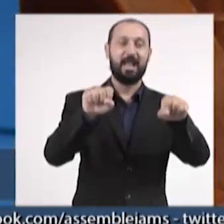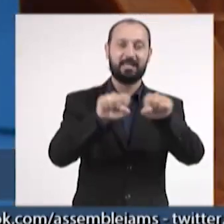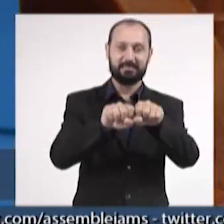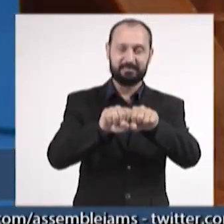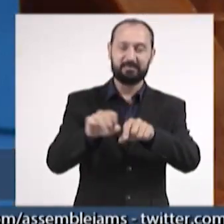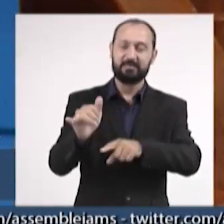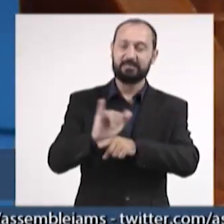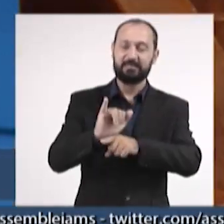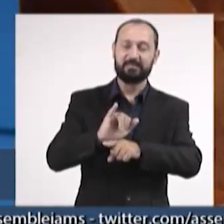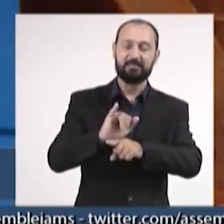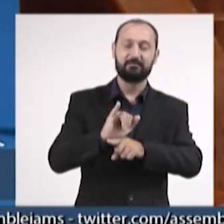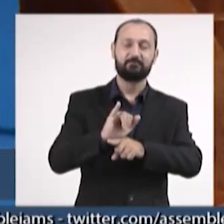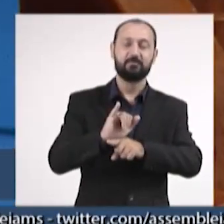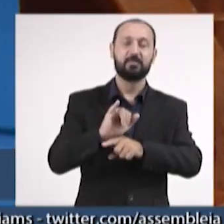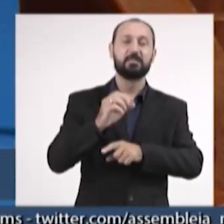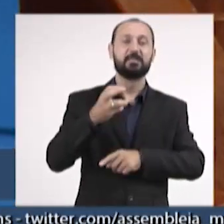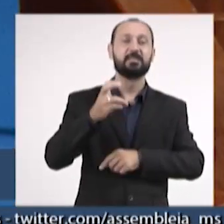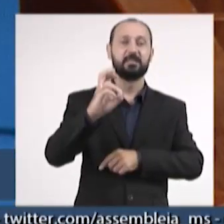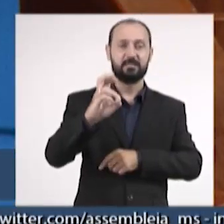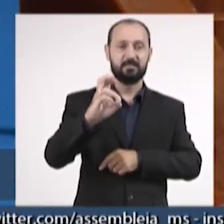analisados, 35 eram